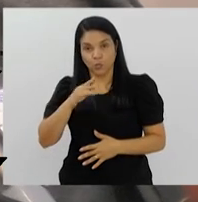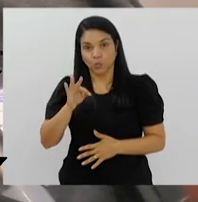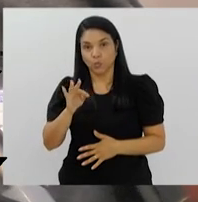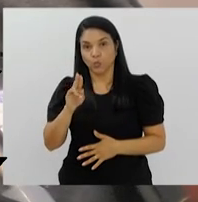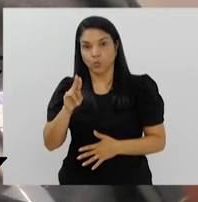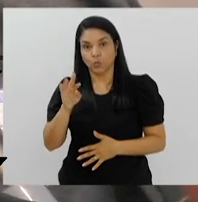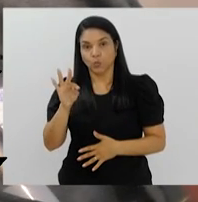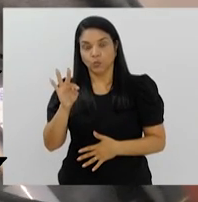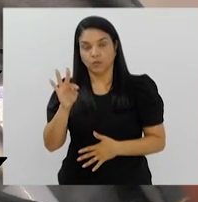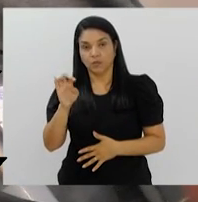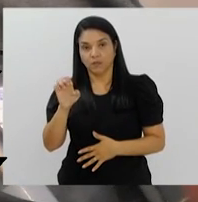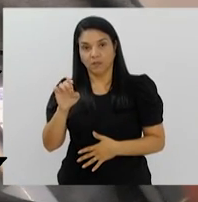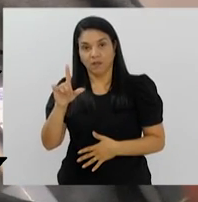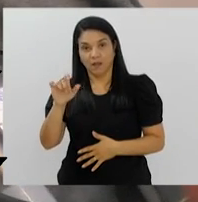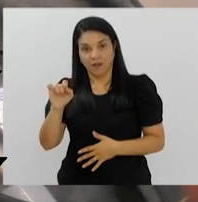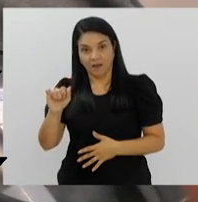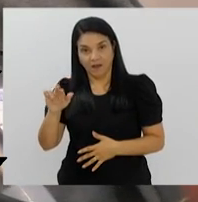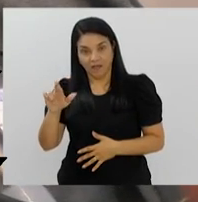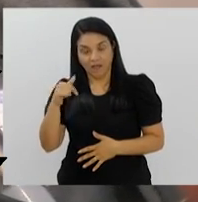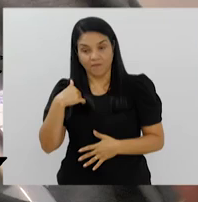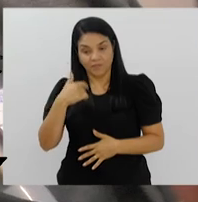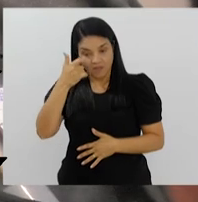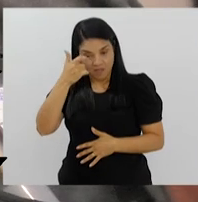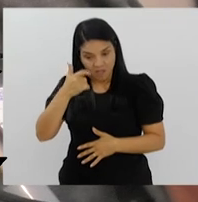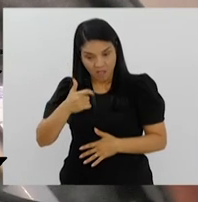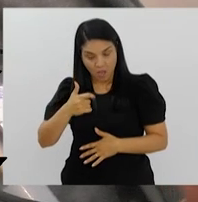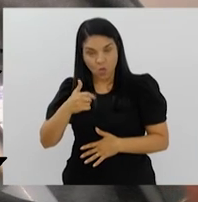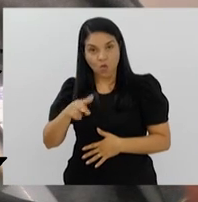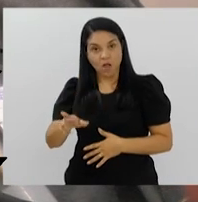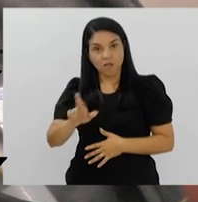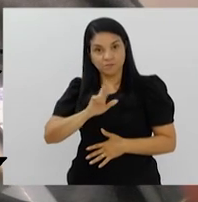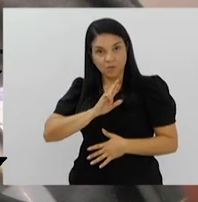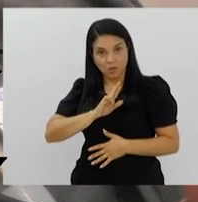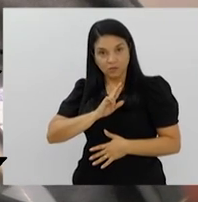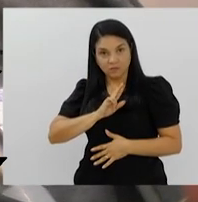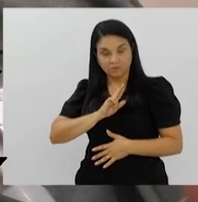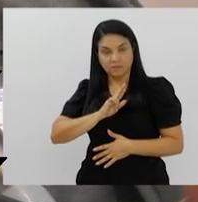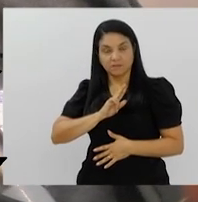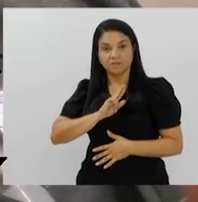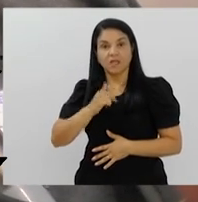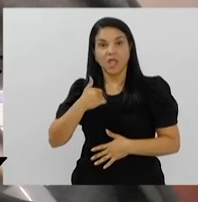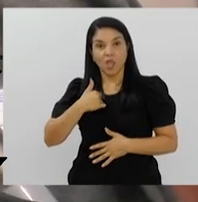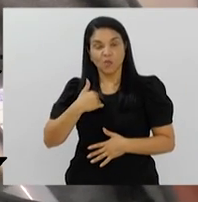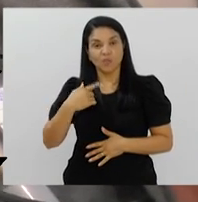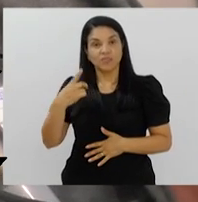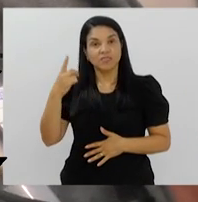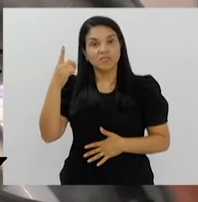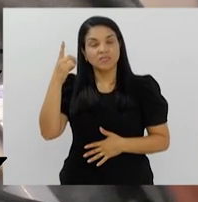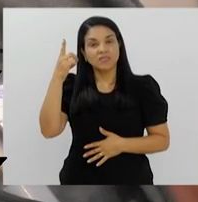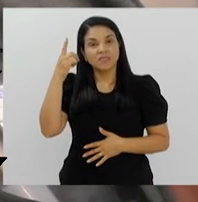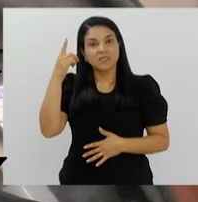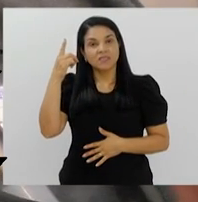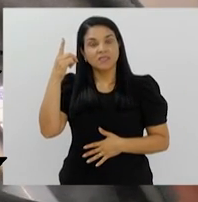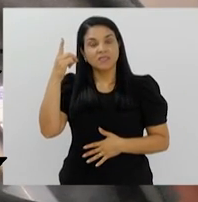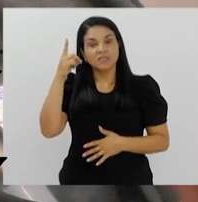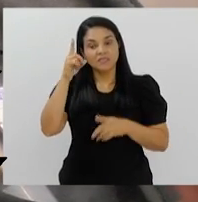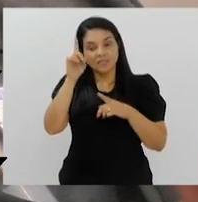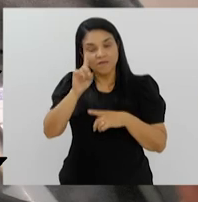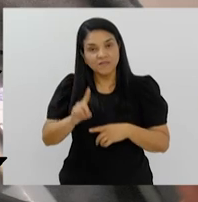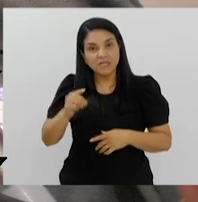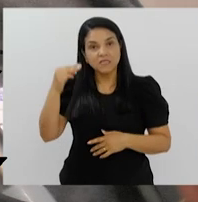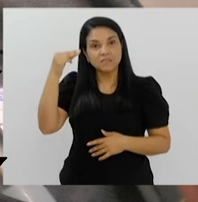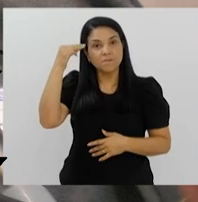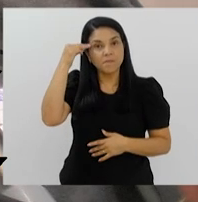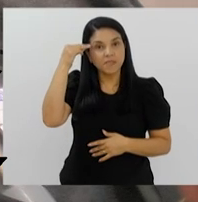P era de que eu seria deficiente mental e que meu